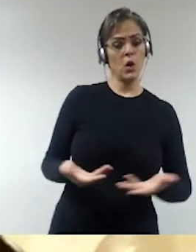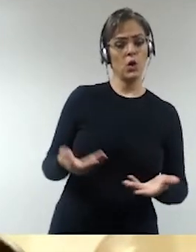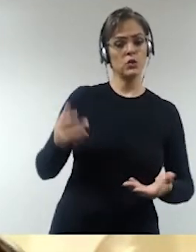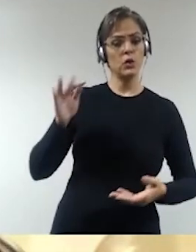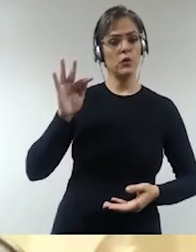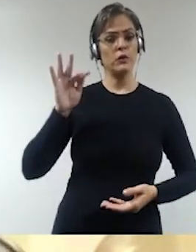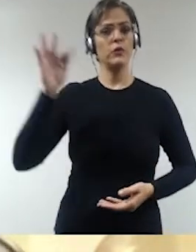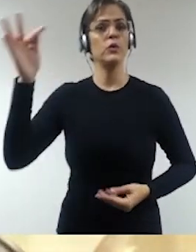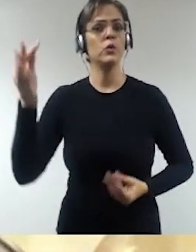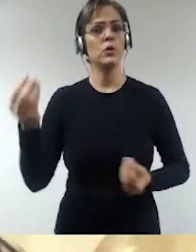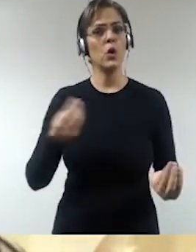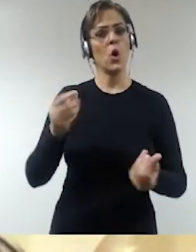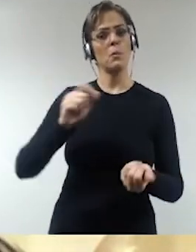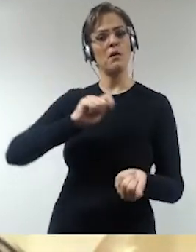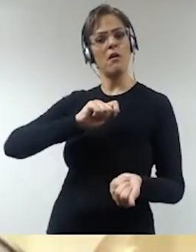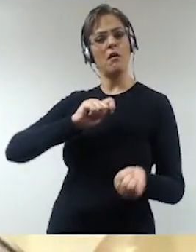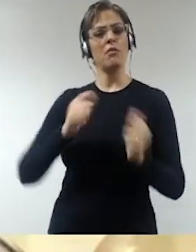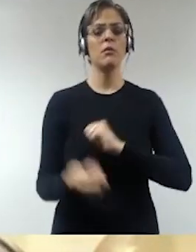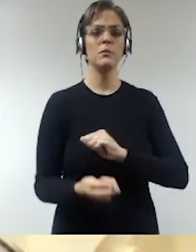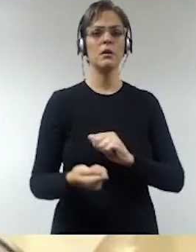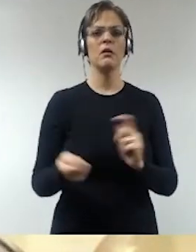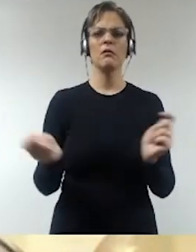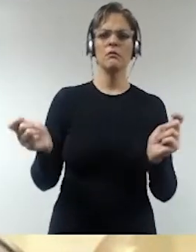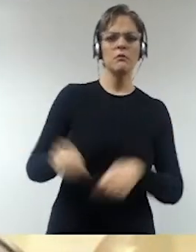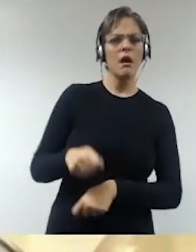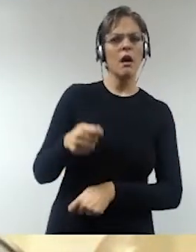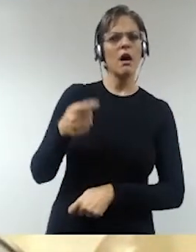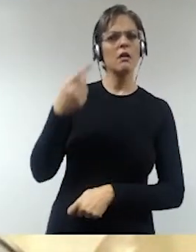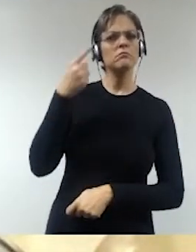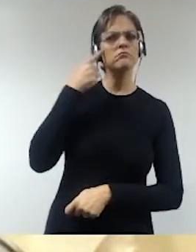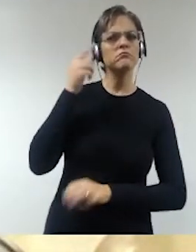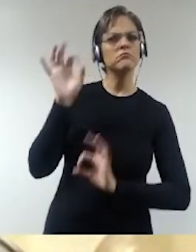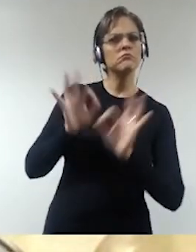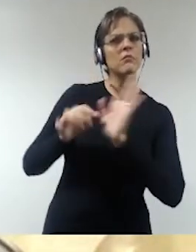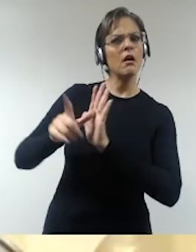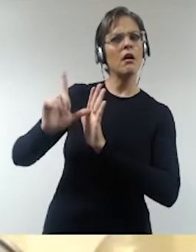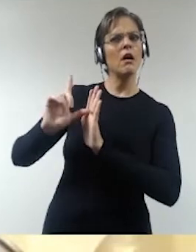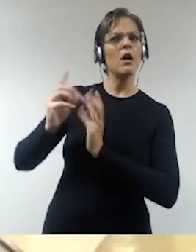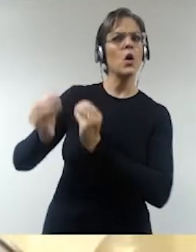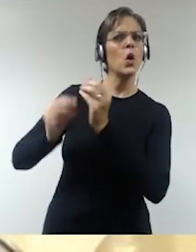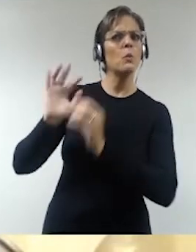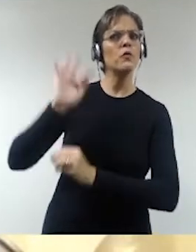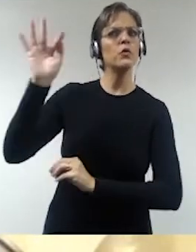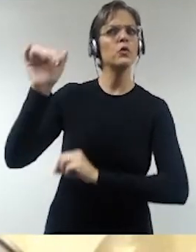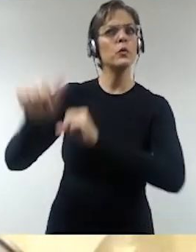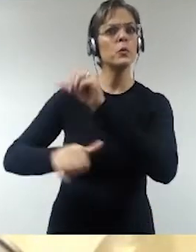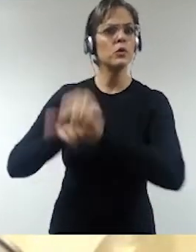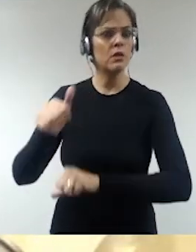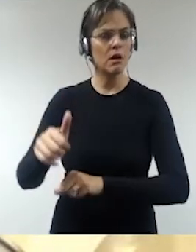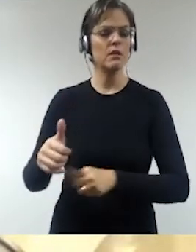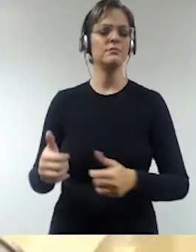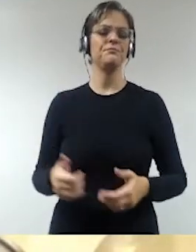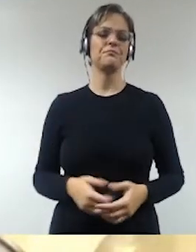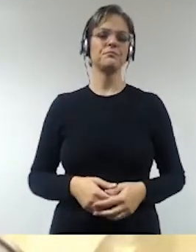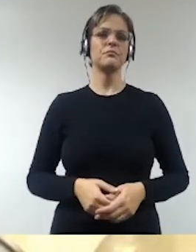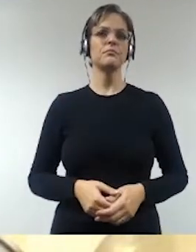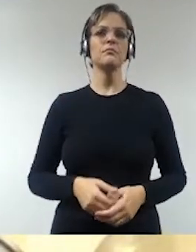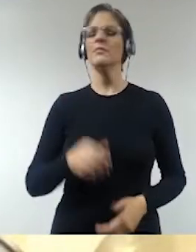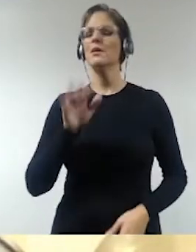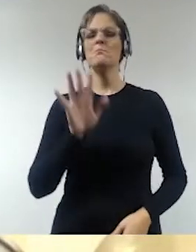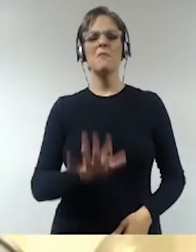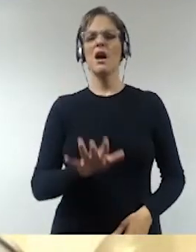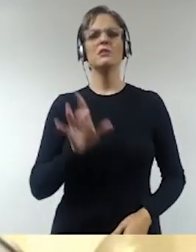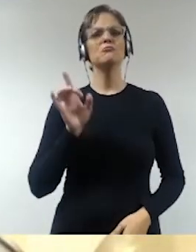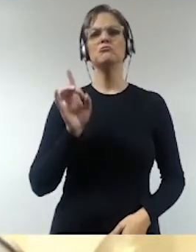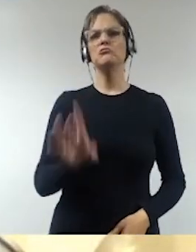ou seja, que eu consiga prever os efeitos dessa decisão, né? Não quer dizer que eu só tenha que decidir